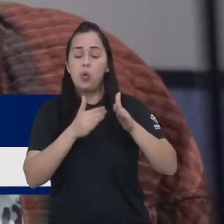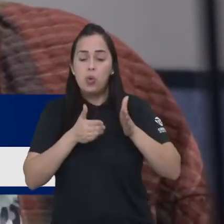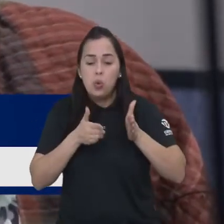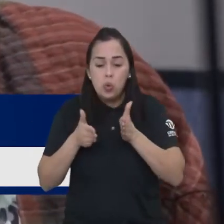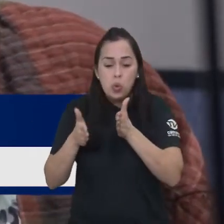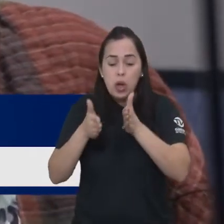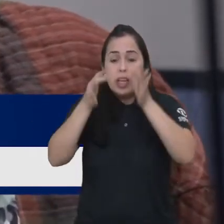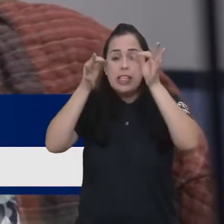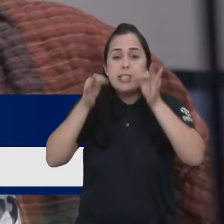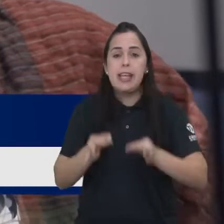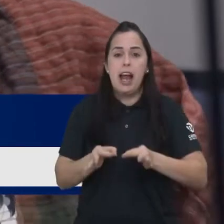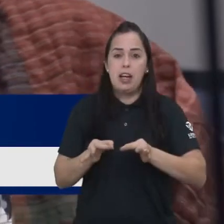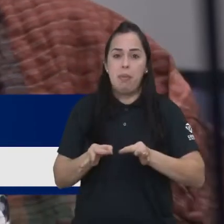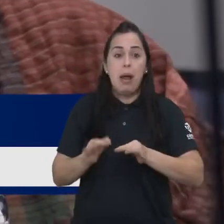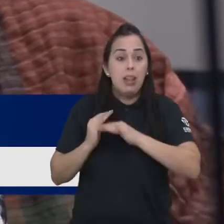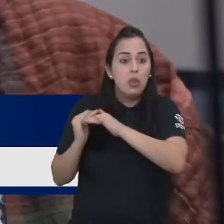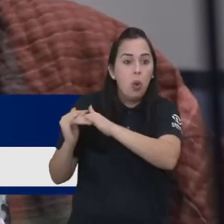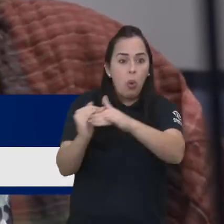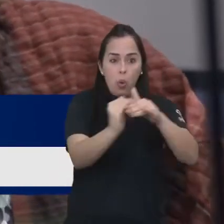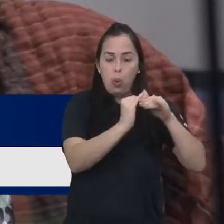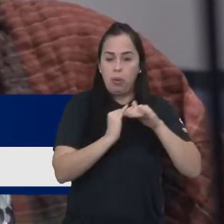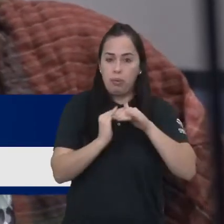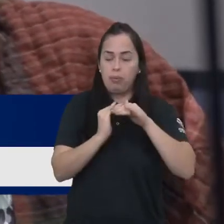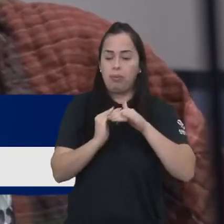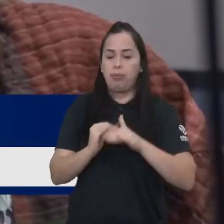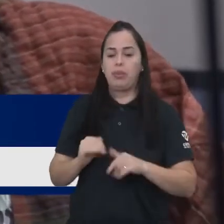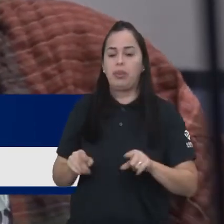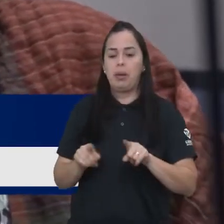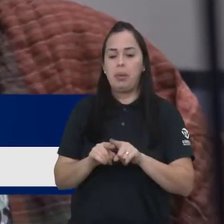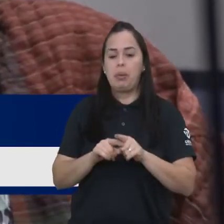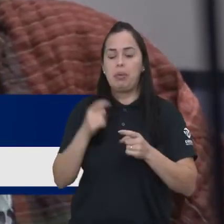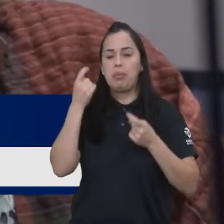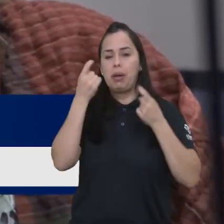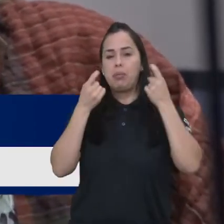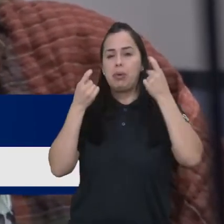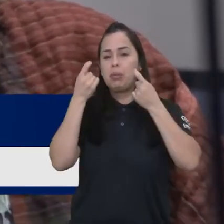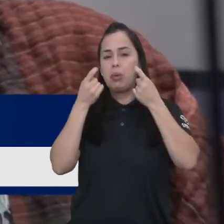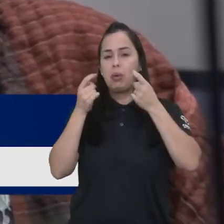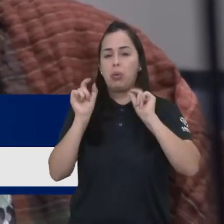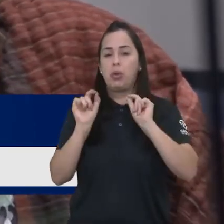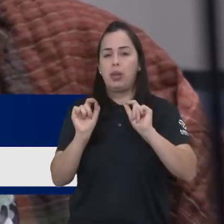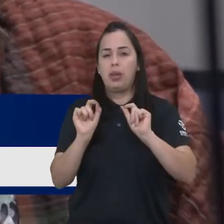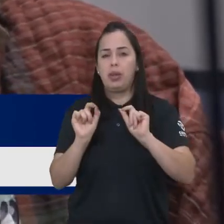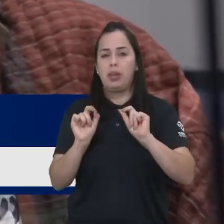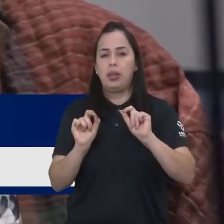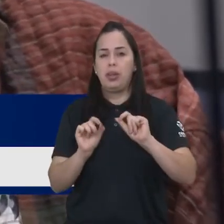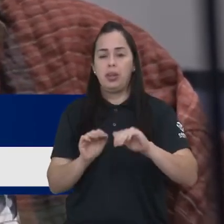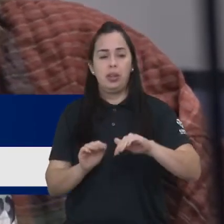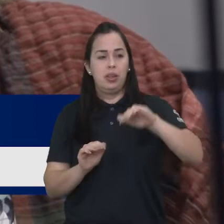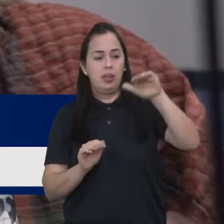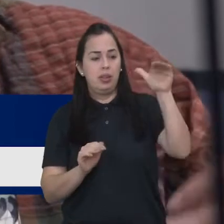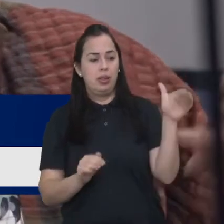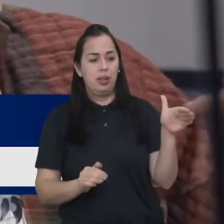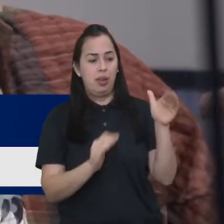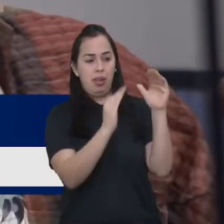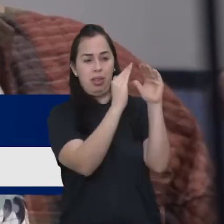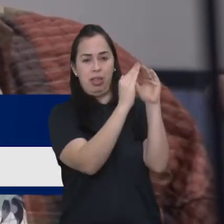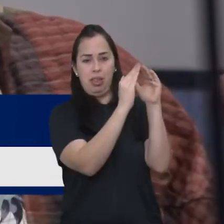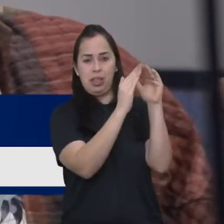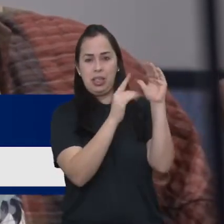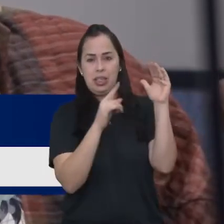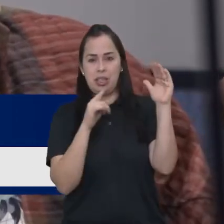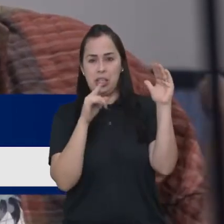condução justa, e também outra coisa que me preocupou muito é esse negócio da área de risco. Entra como